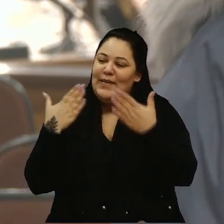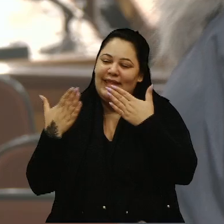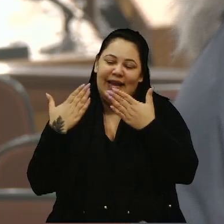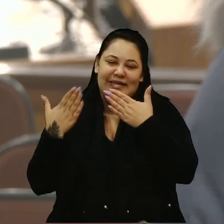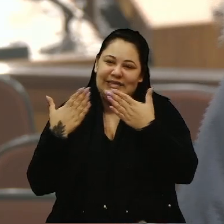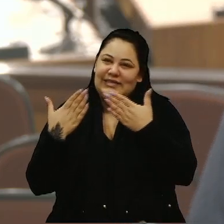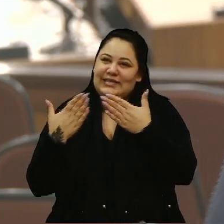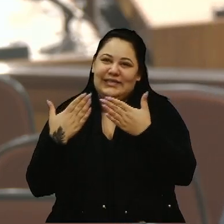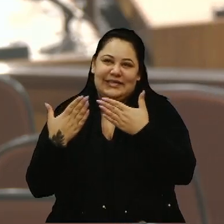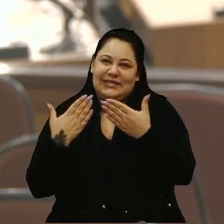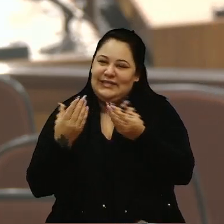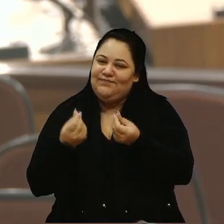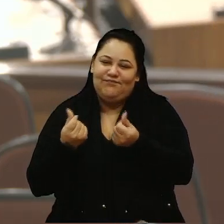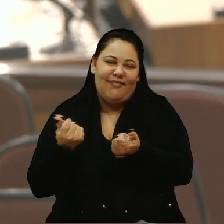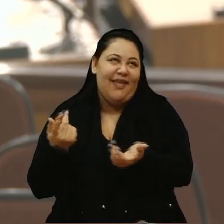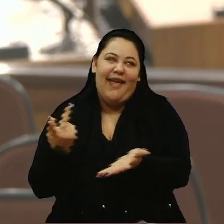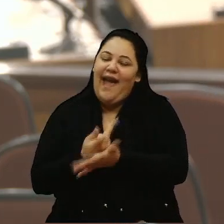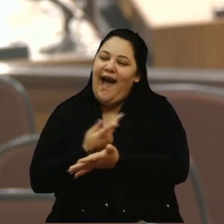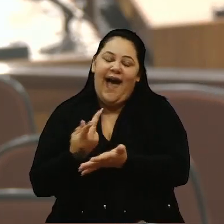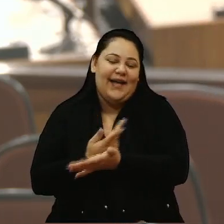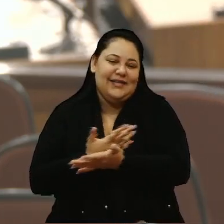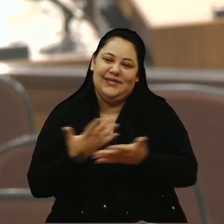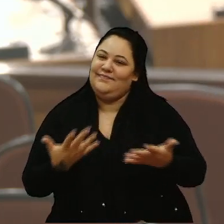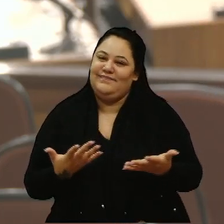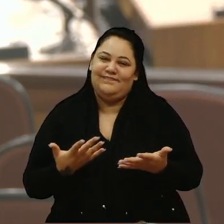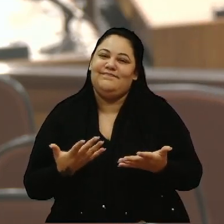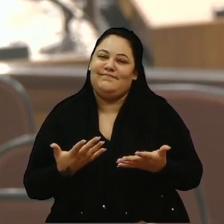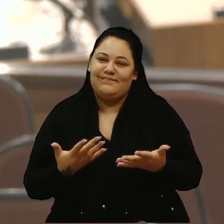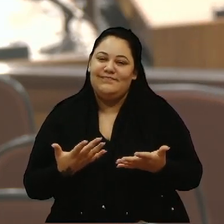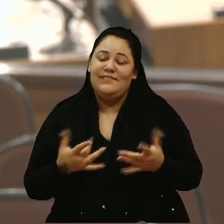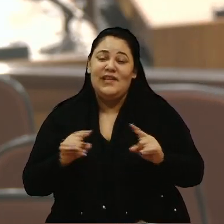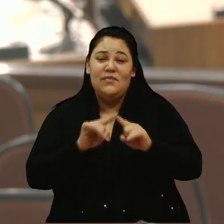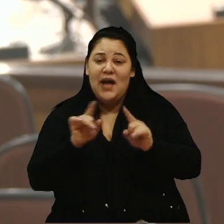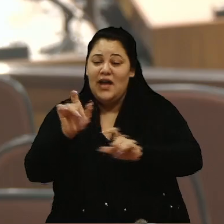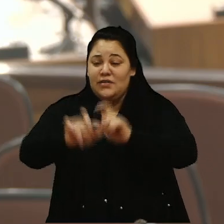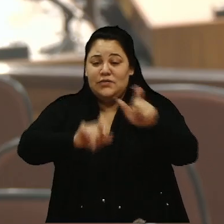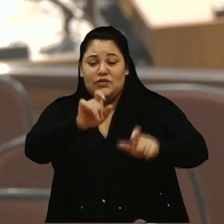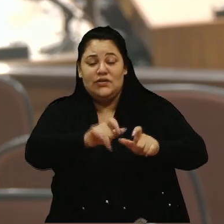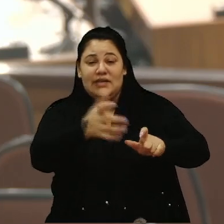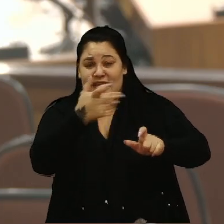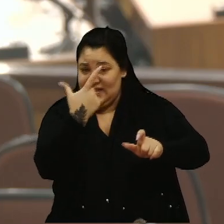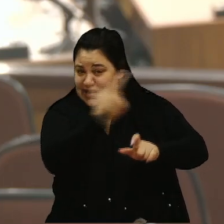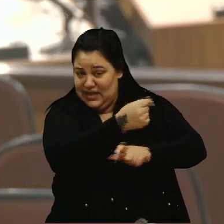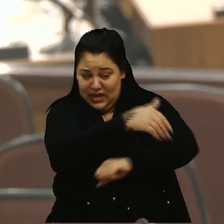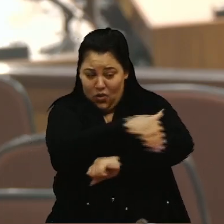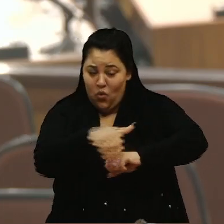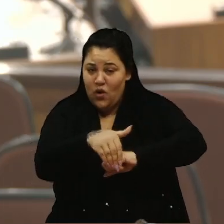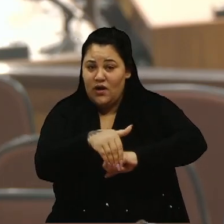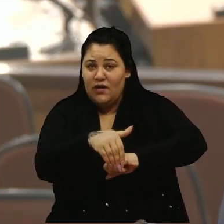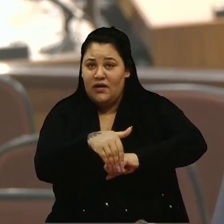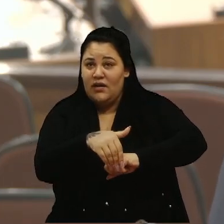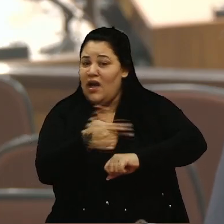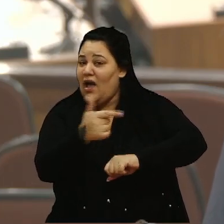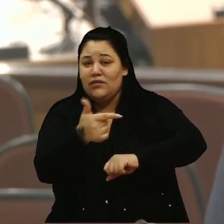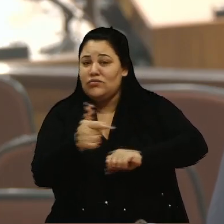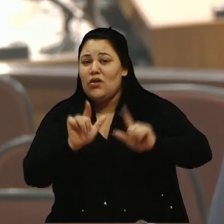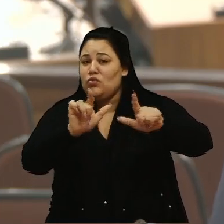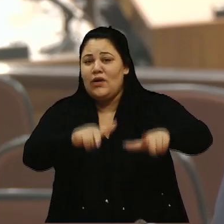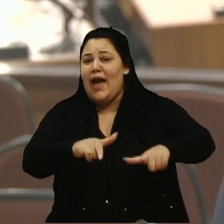bastante superficial, mas se essas pessoas quiserem sair da rua, elas não têm para onde